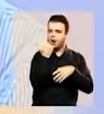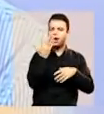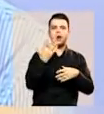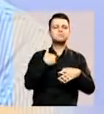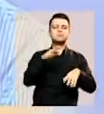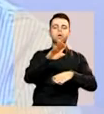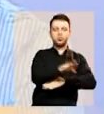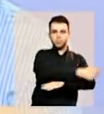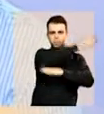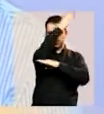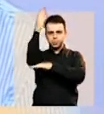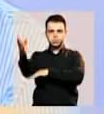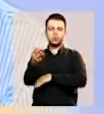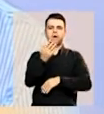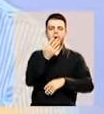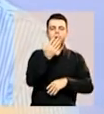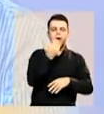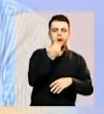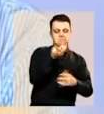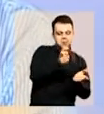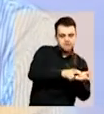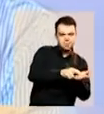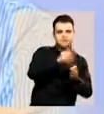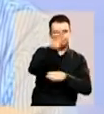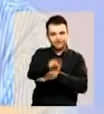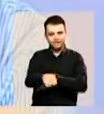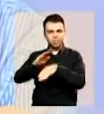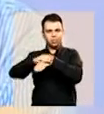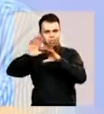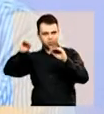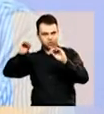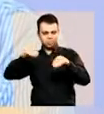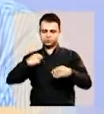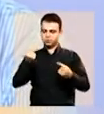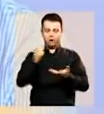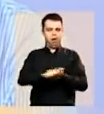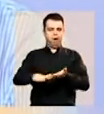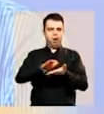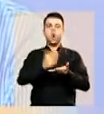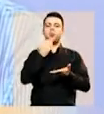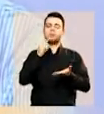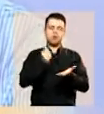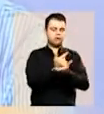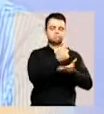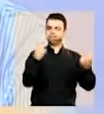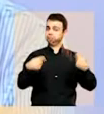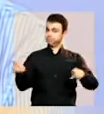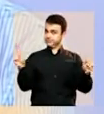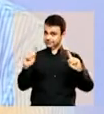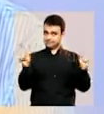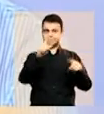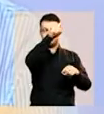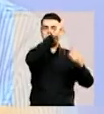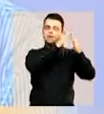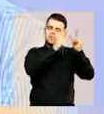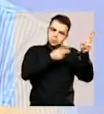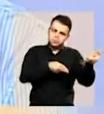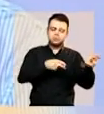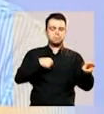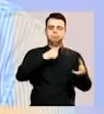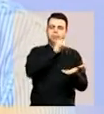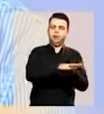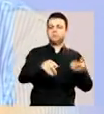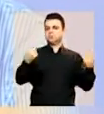3 refeições por dia, então não gasta com refeição, não vai gastar com acomodação. É um intercâmbio muito de